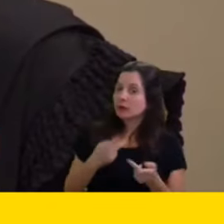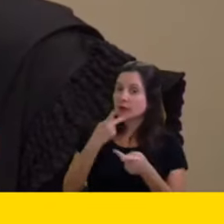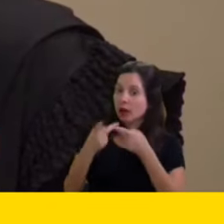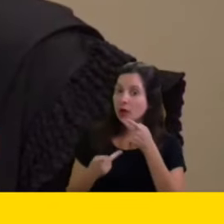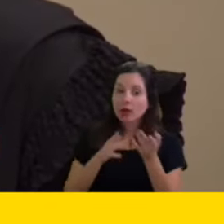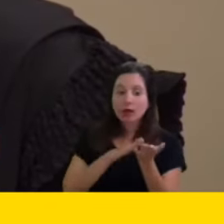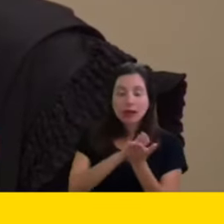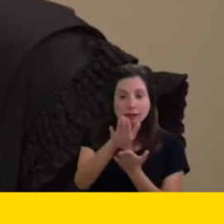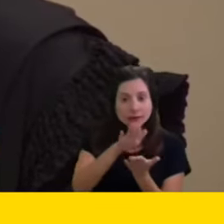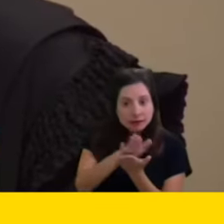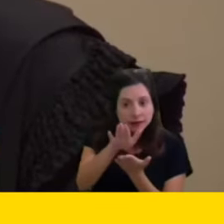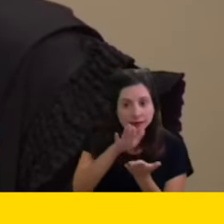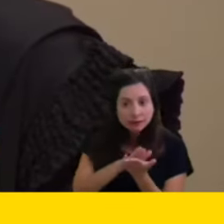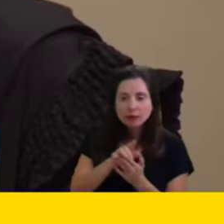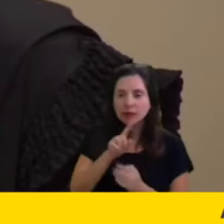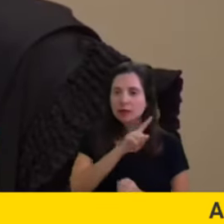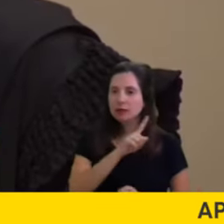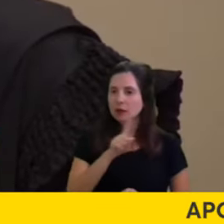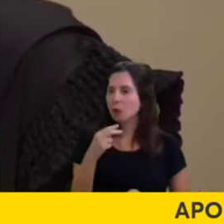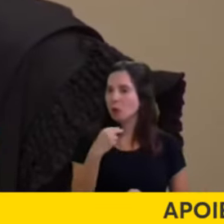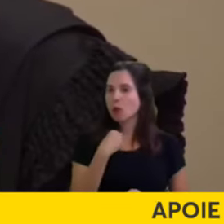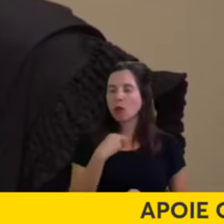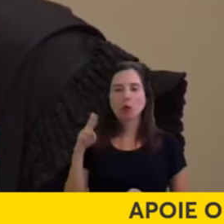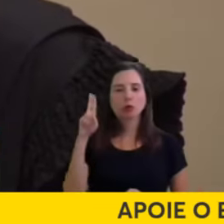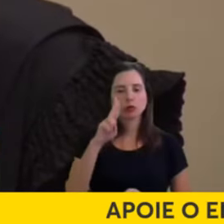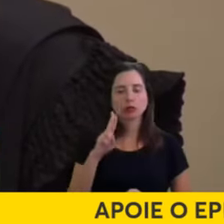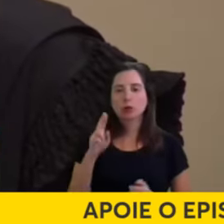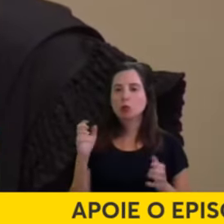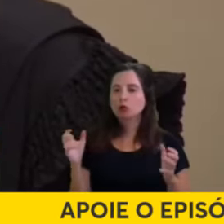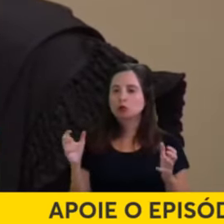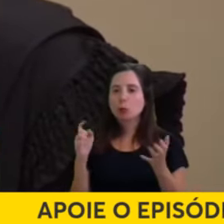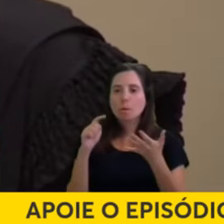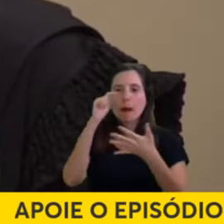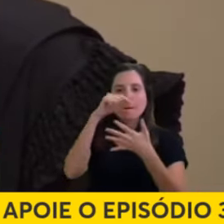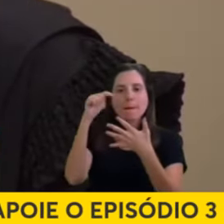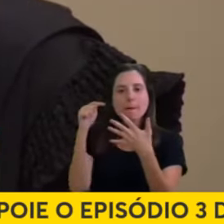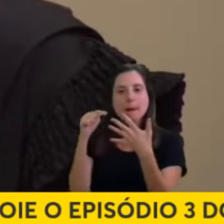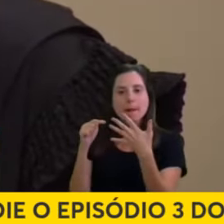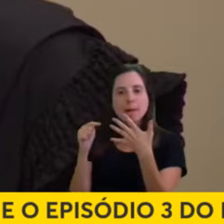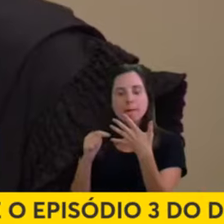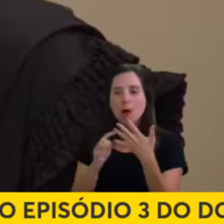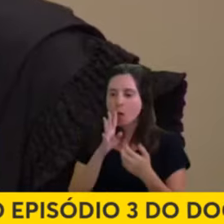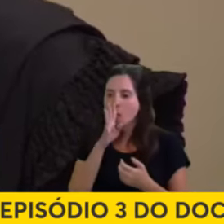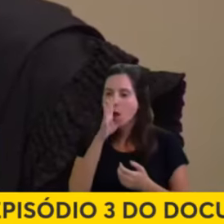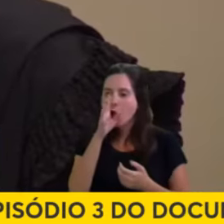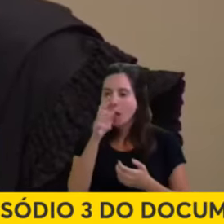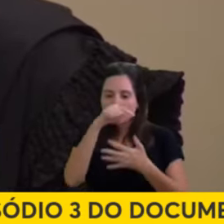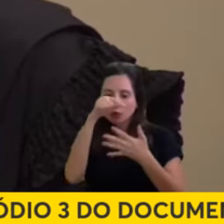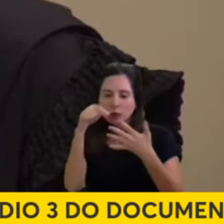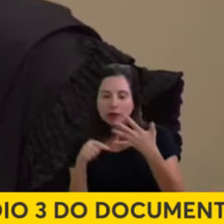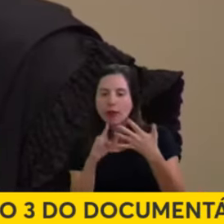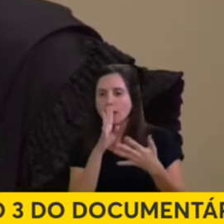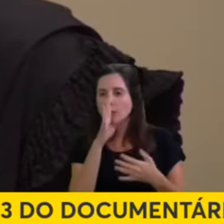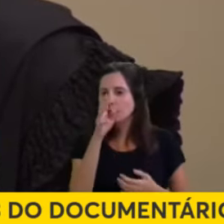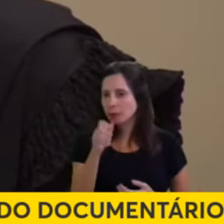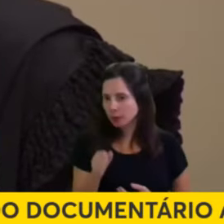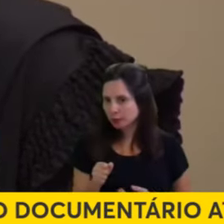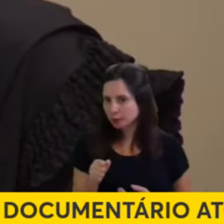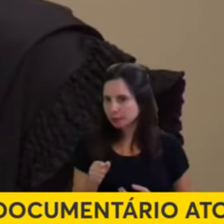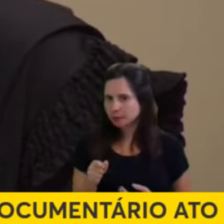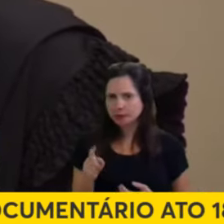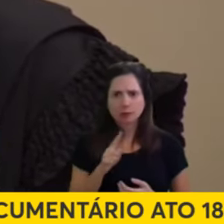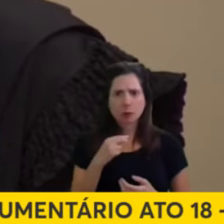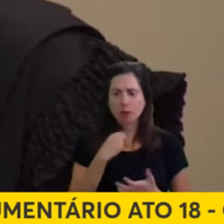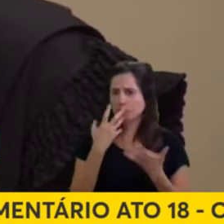impugnadas não podem ser utilizadas como um conjunto da obra para se aquilatar eventual abuso é evidente que não se pode aceitar que o